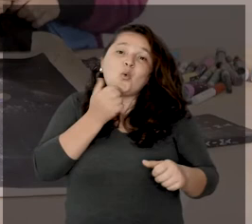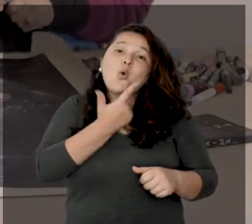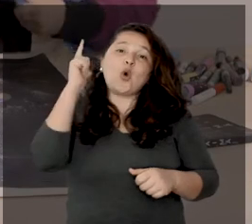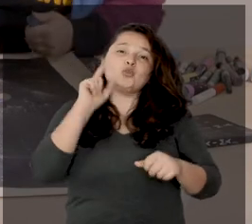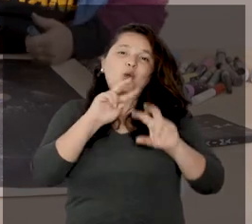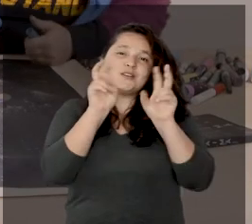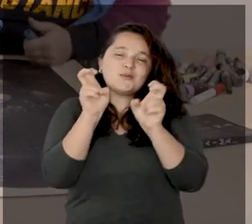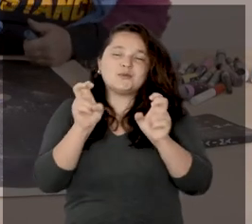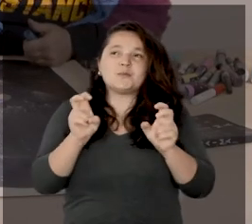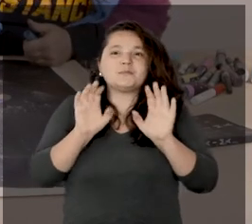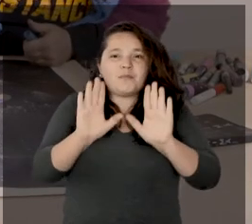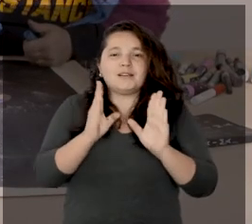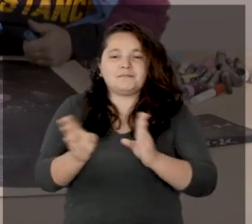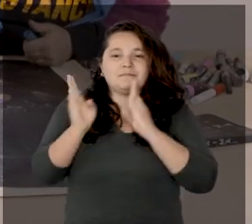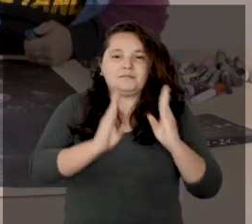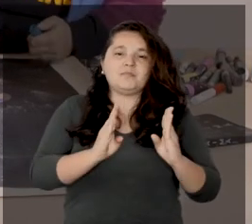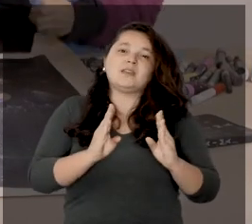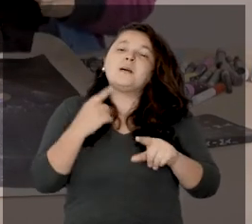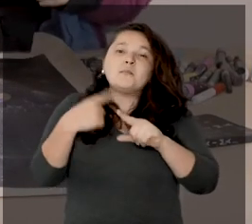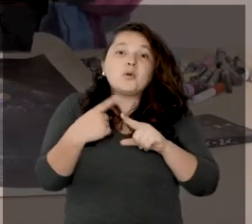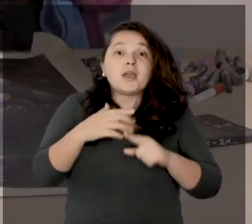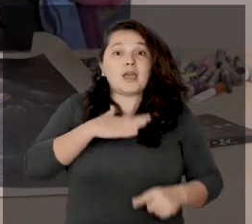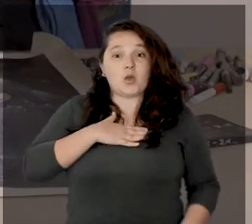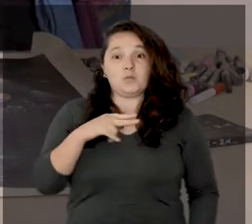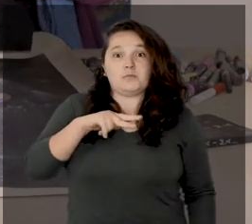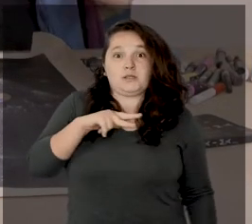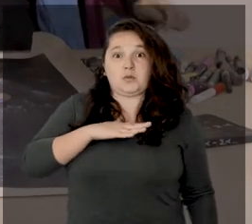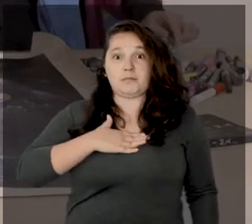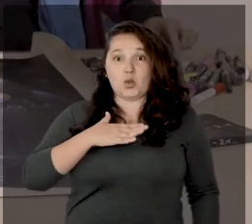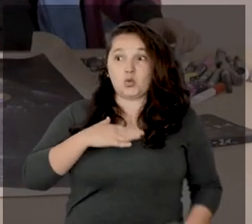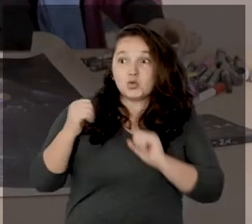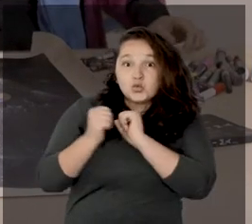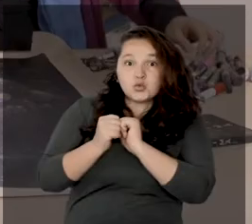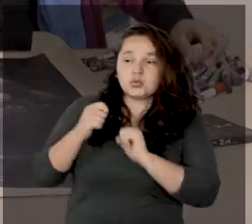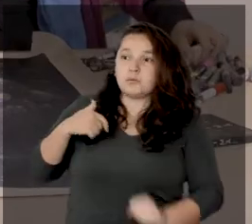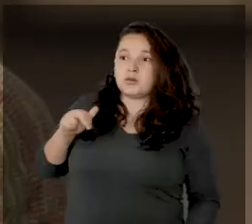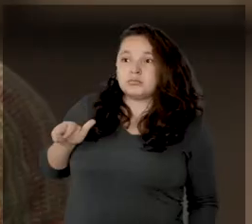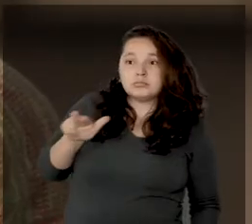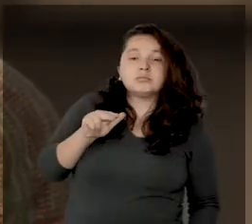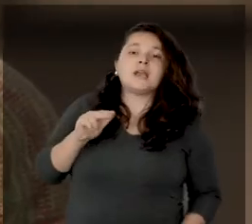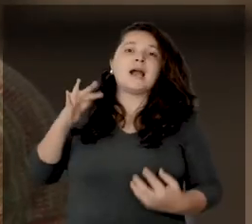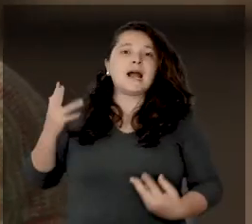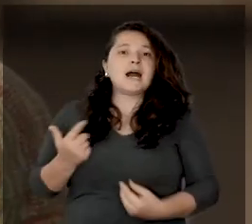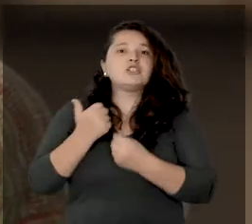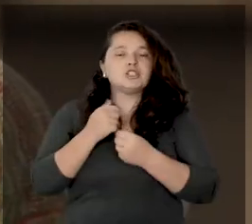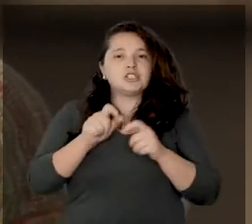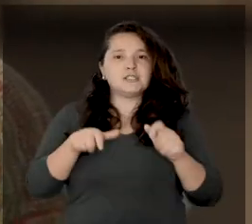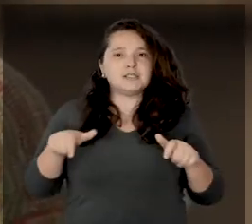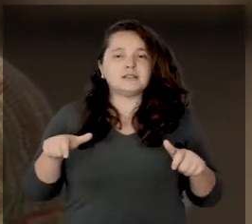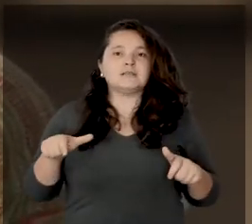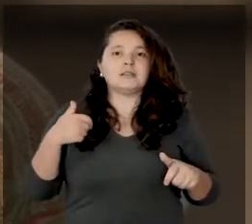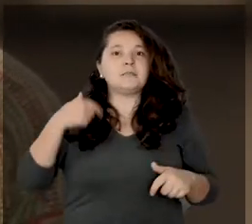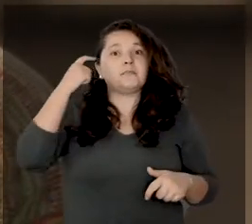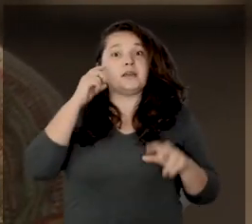mesmo, pessoalmente, junto com os meus pares artistas que se envolvem mais nesse campo do pensamento, né, que